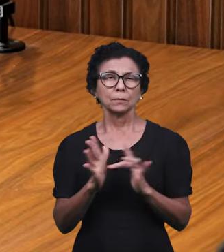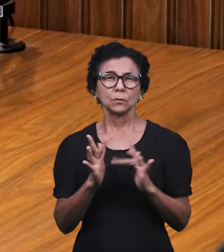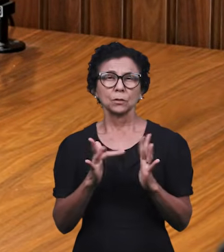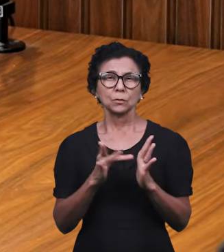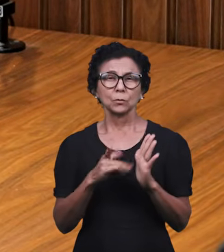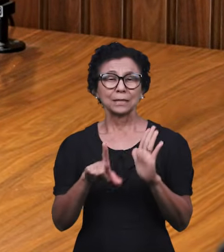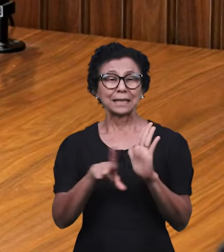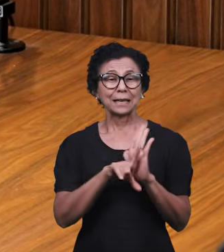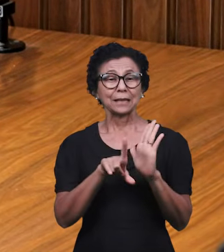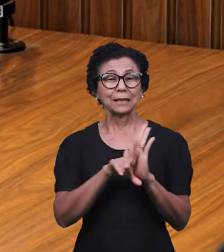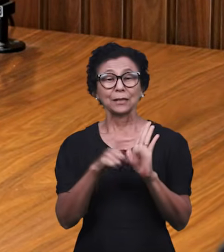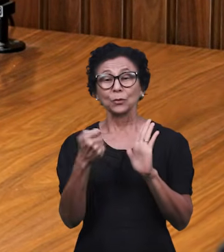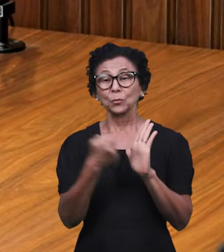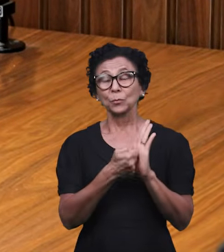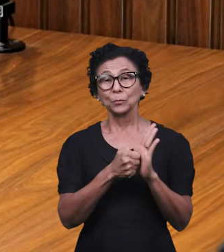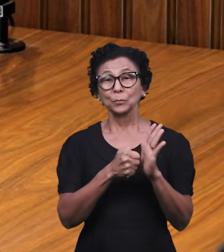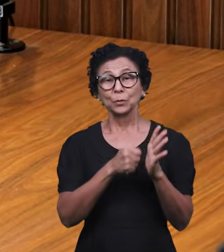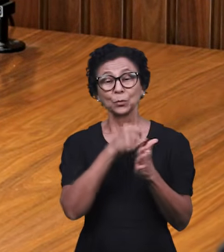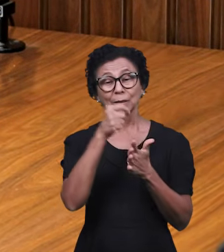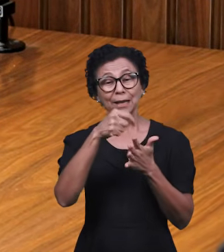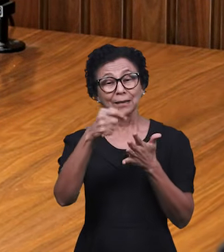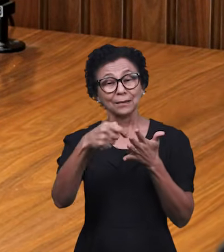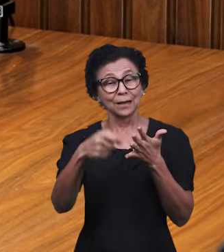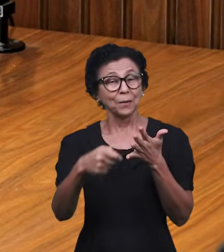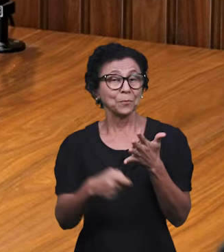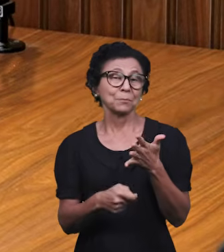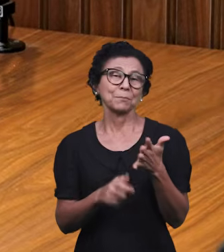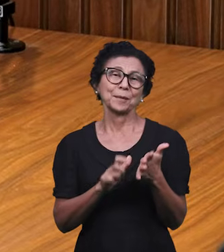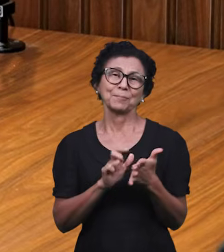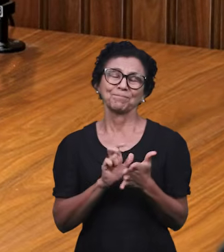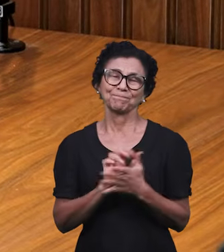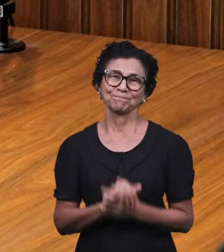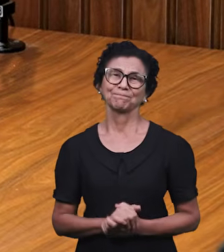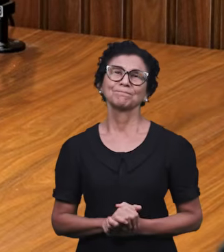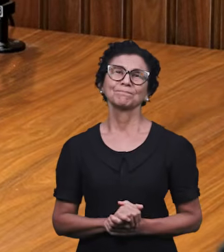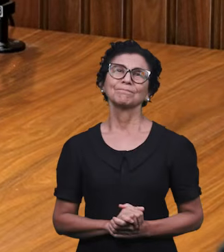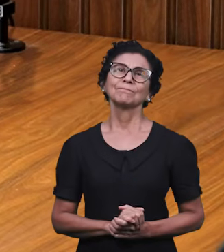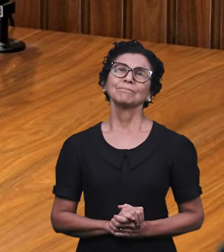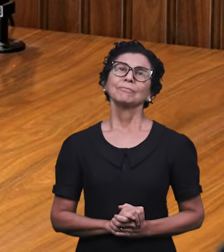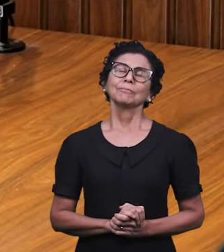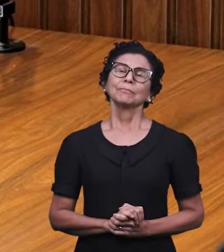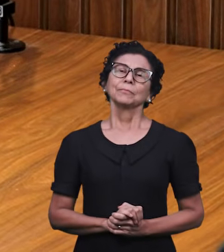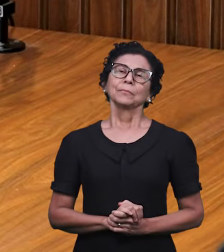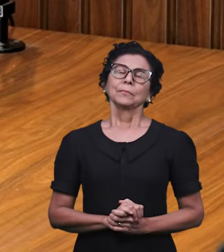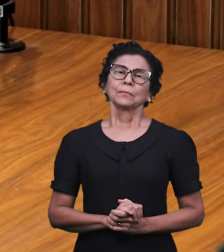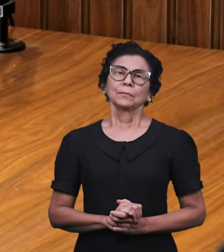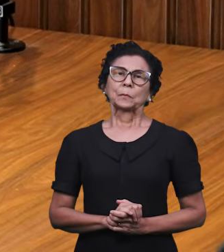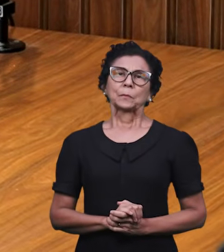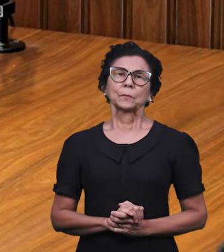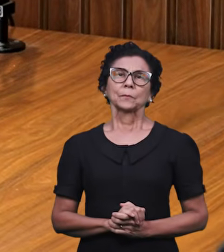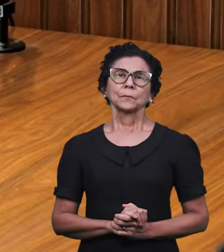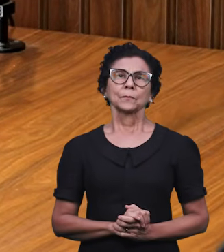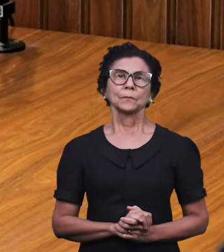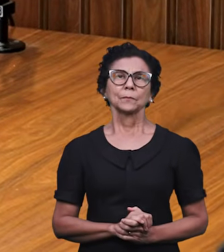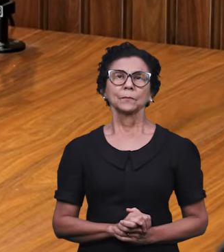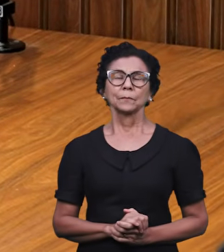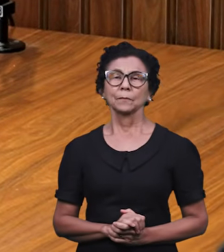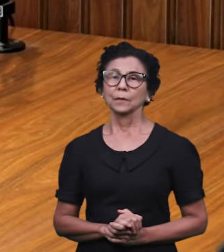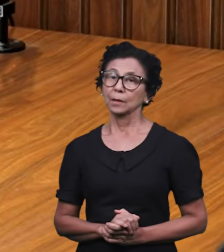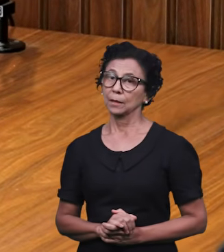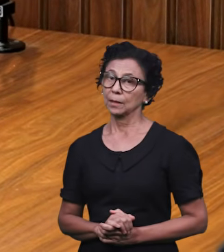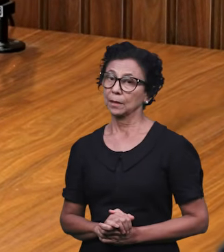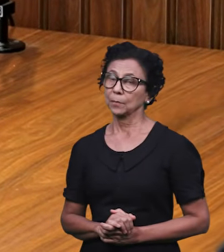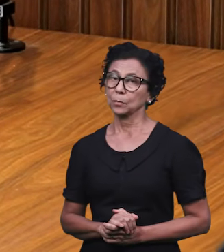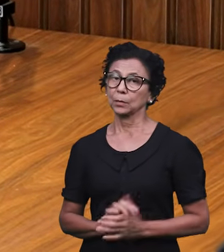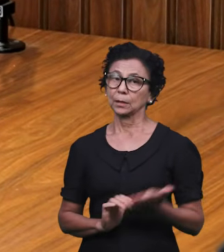a lei, ele não fugiu, né? E isso era um grande ponto, né, pastor Vitor, dos acusadores